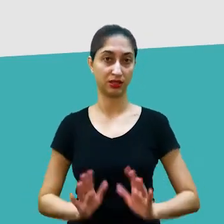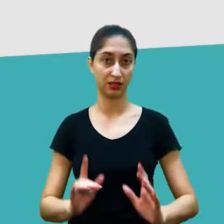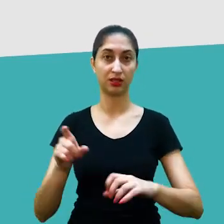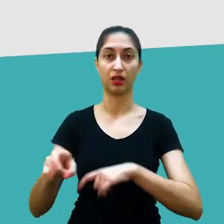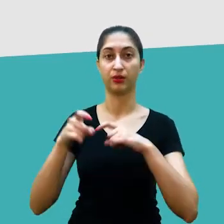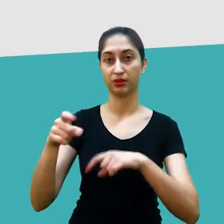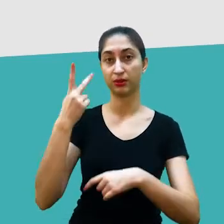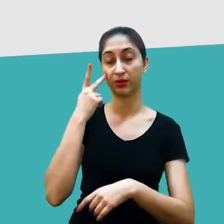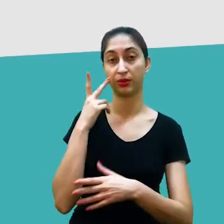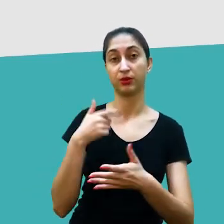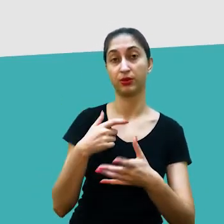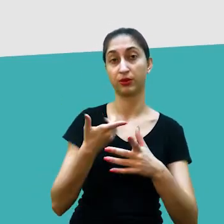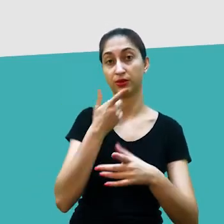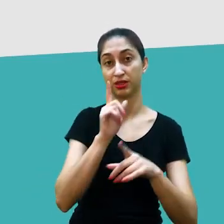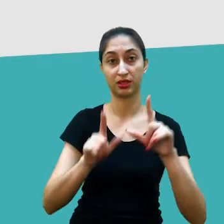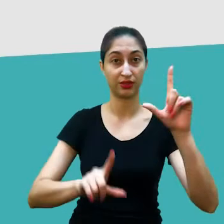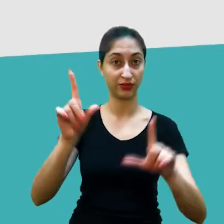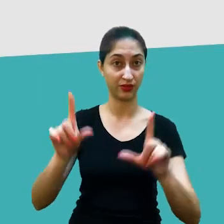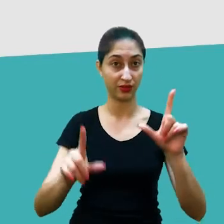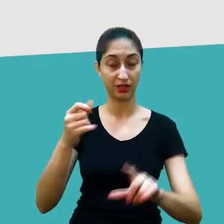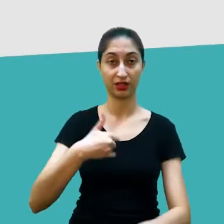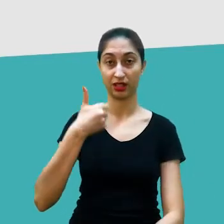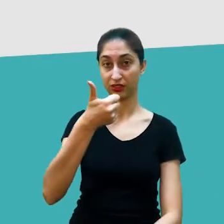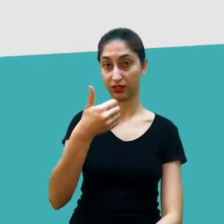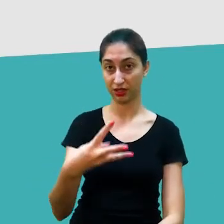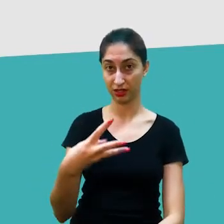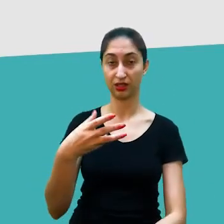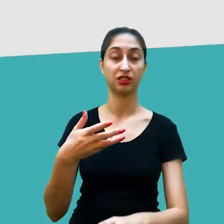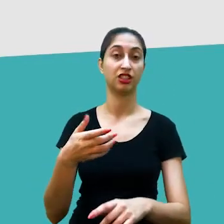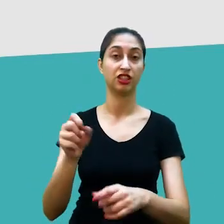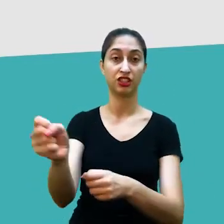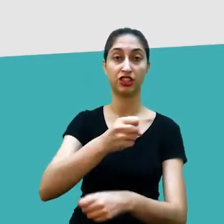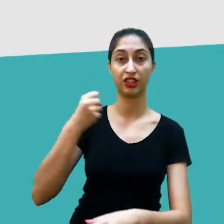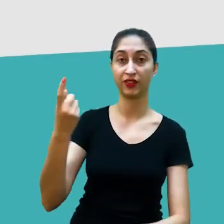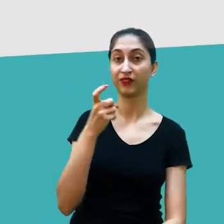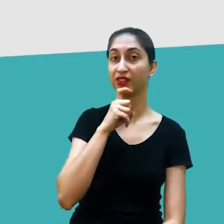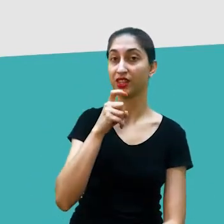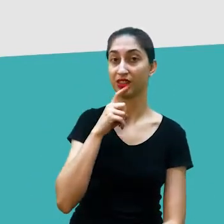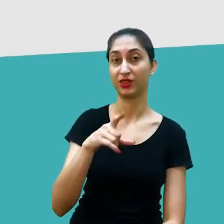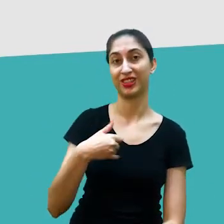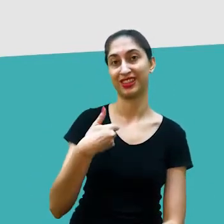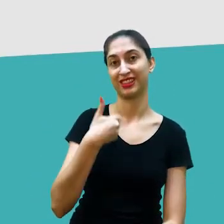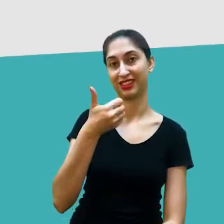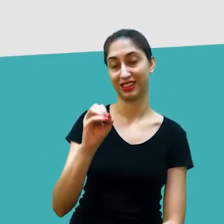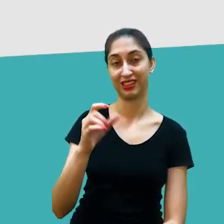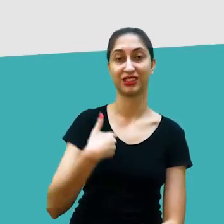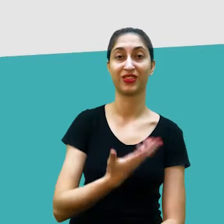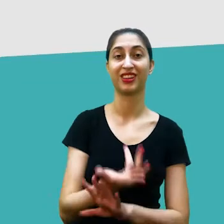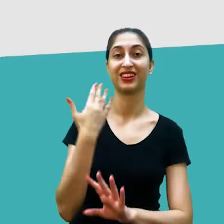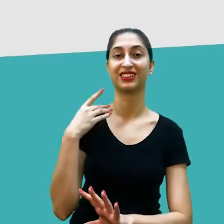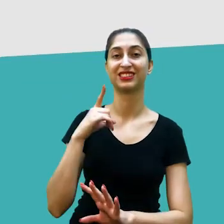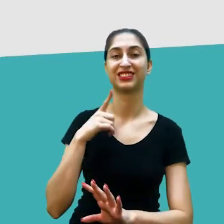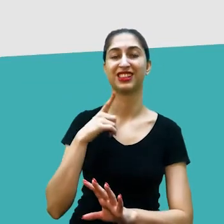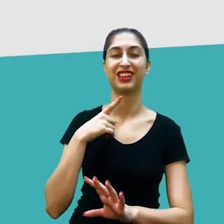ter televisão com 13 anos e geladeira com 10, né? Então eu sou do tempo que fazia a carne e colocava dentro da lata